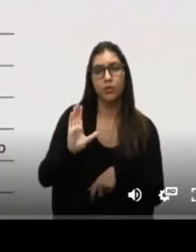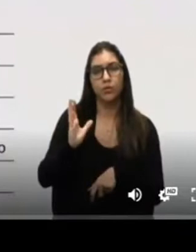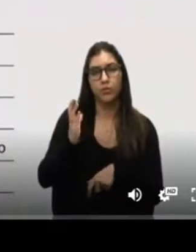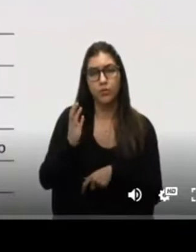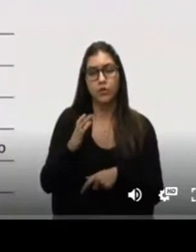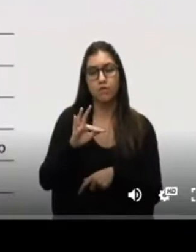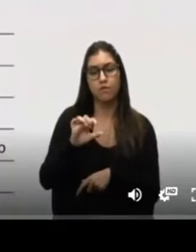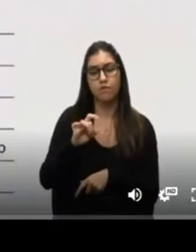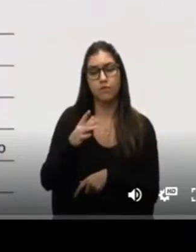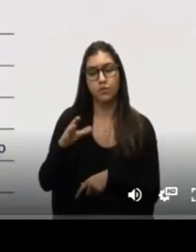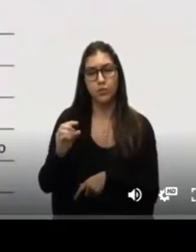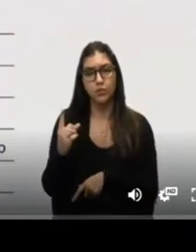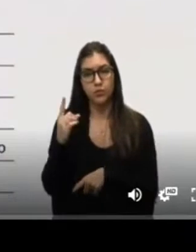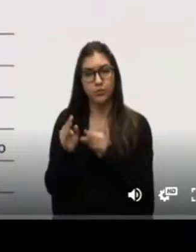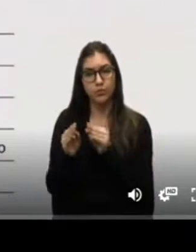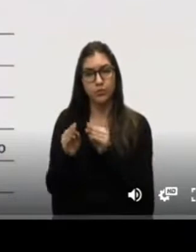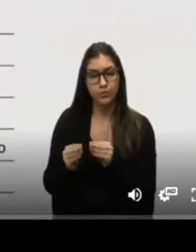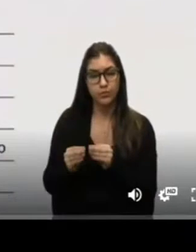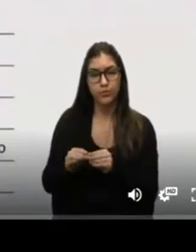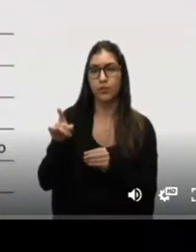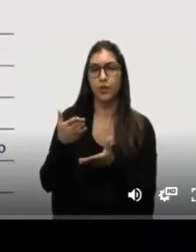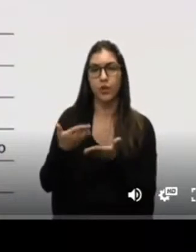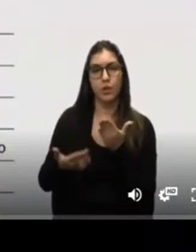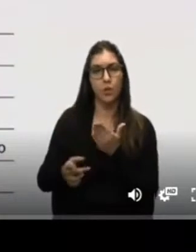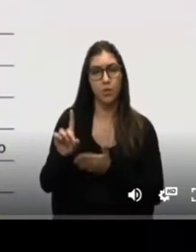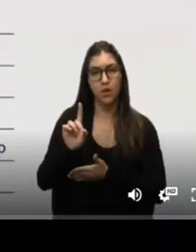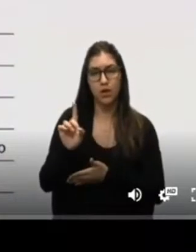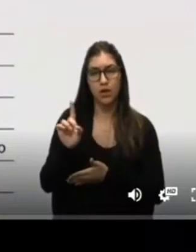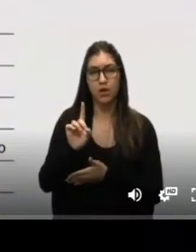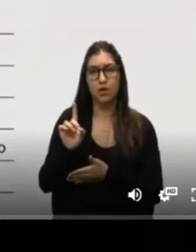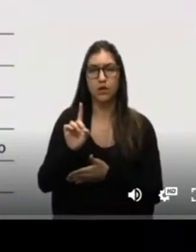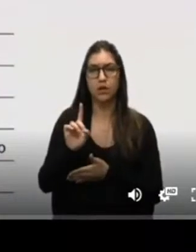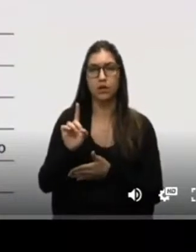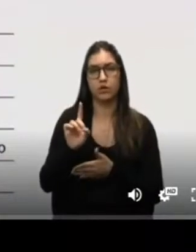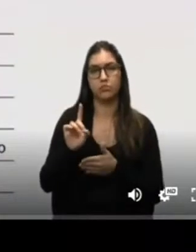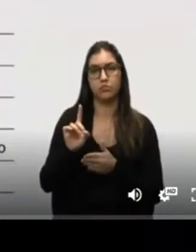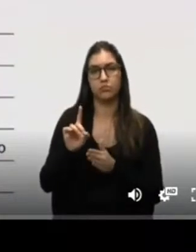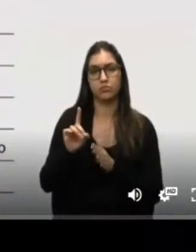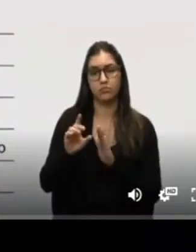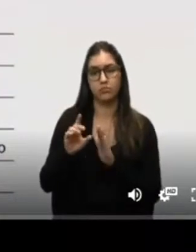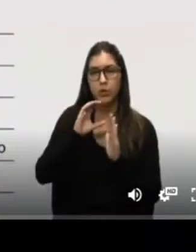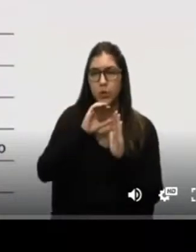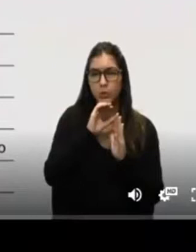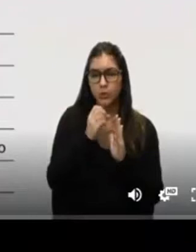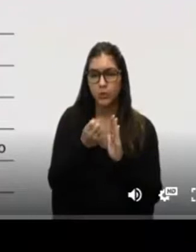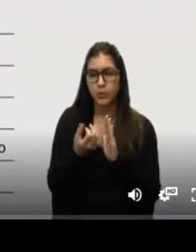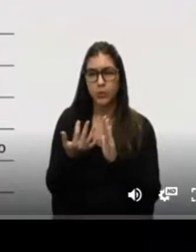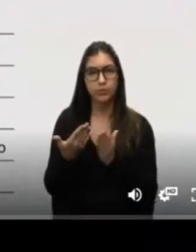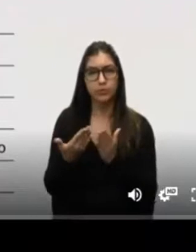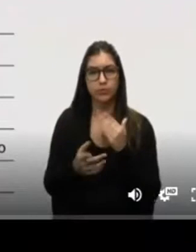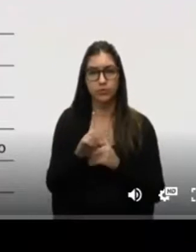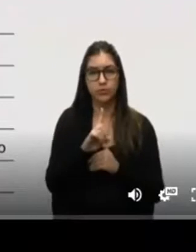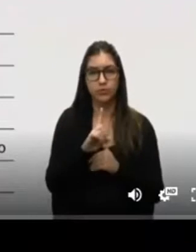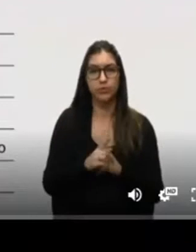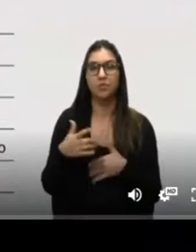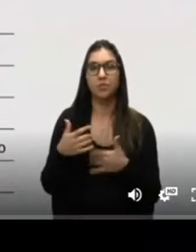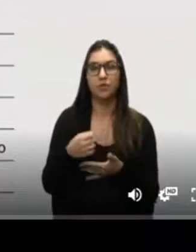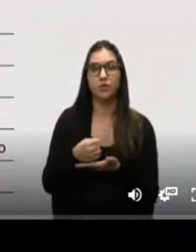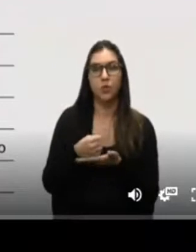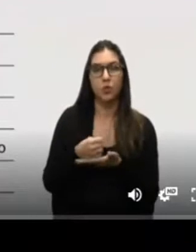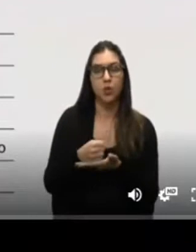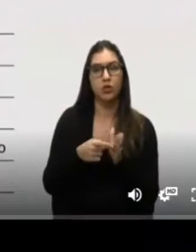o ponto de fusão de um composto, ele não se perca na chapa aquecedora do equipamento. Então, o suporte para